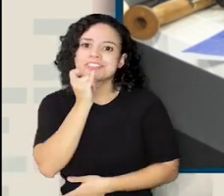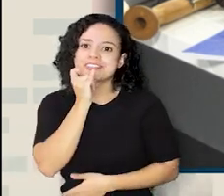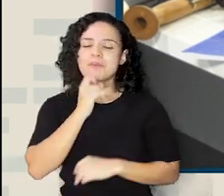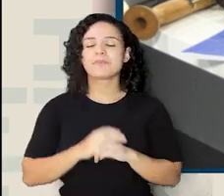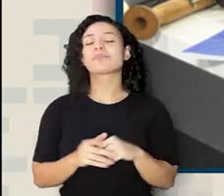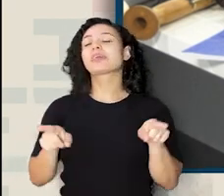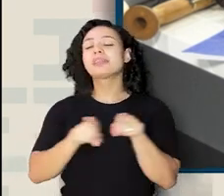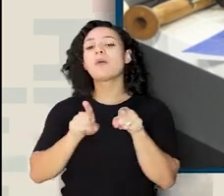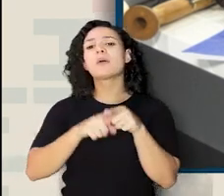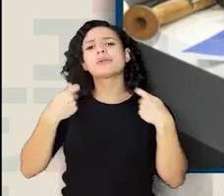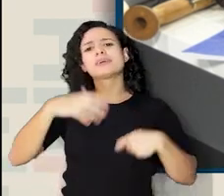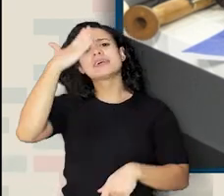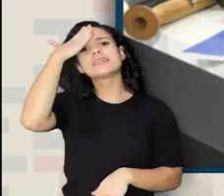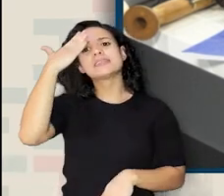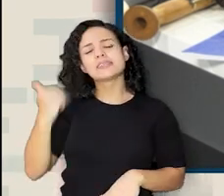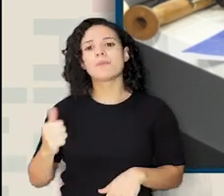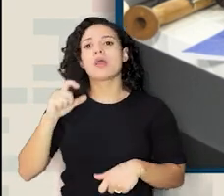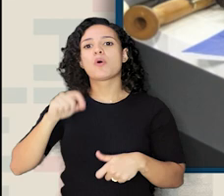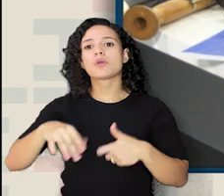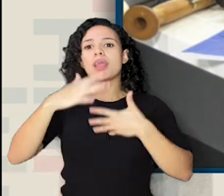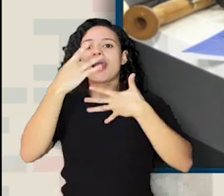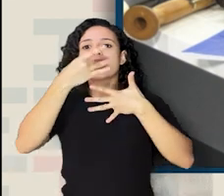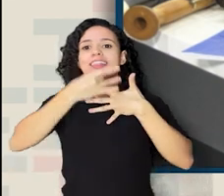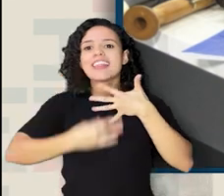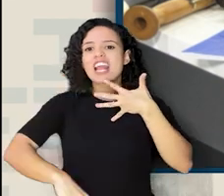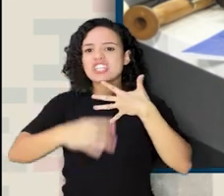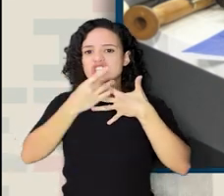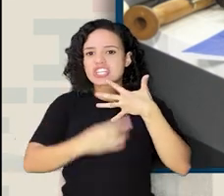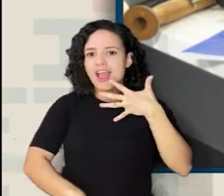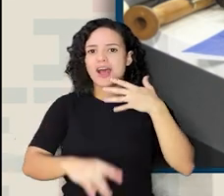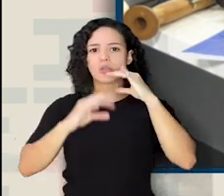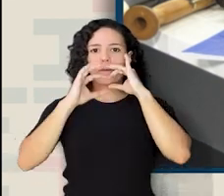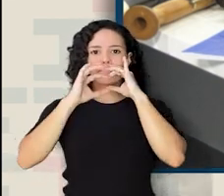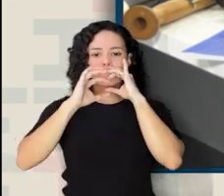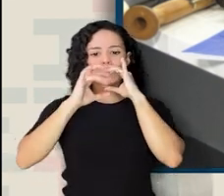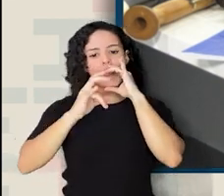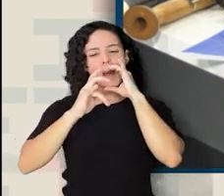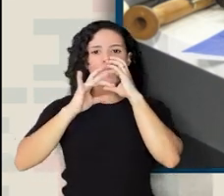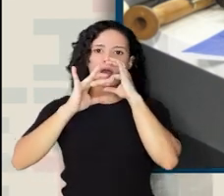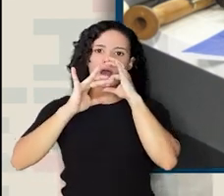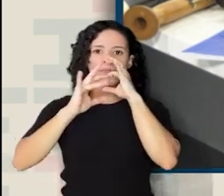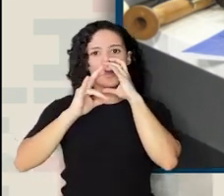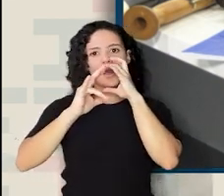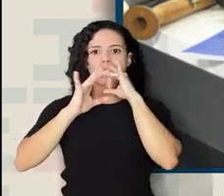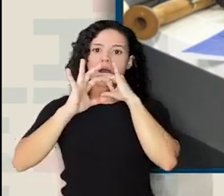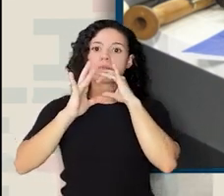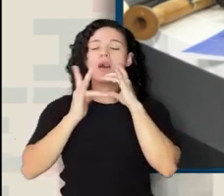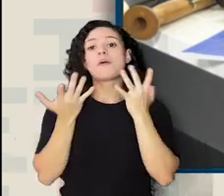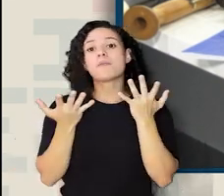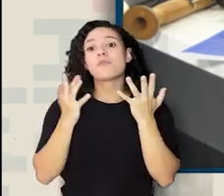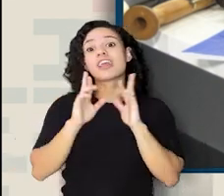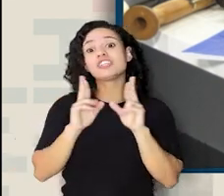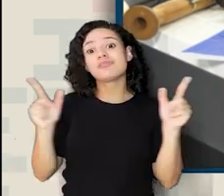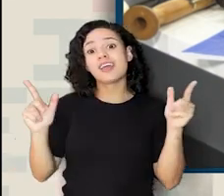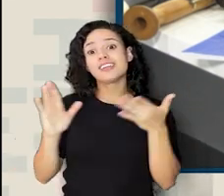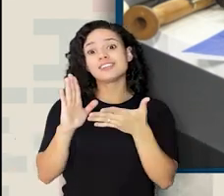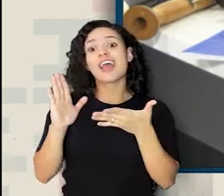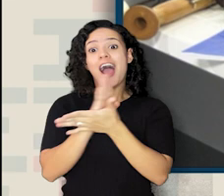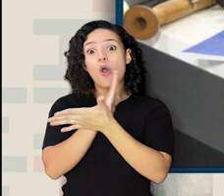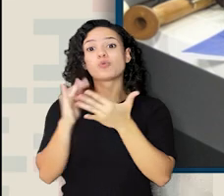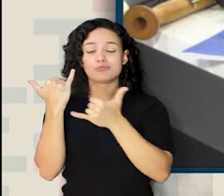exemplo. E também você tem que dominar diferentes dedilhados, porque os dedilhados entre as